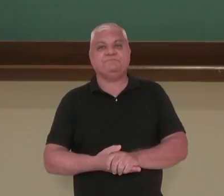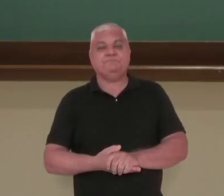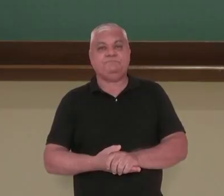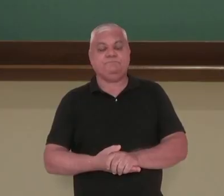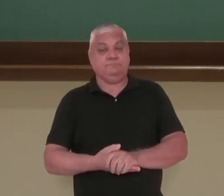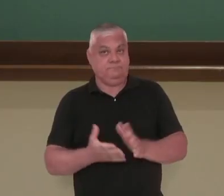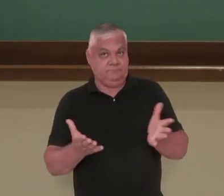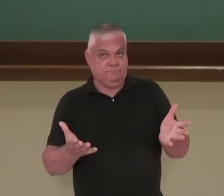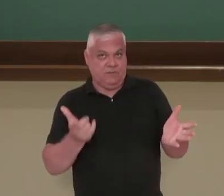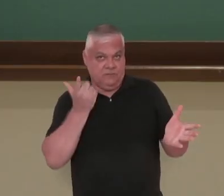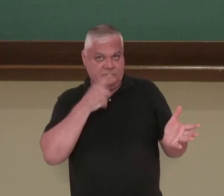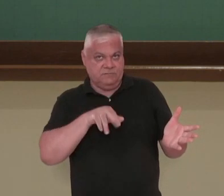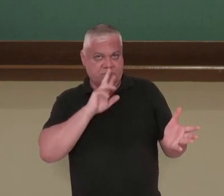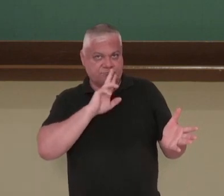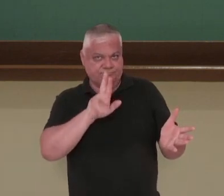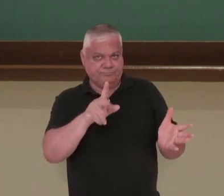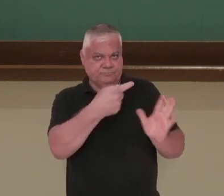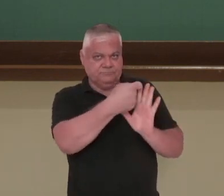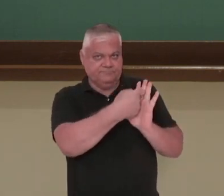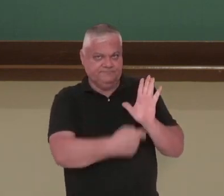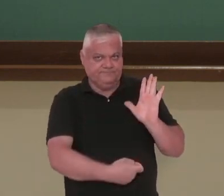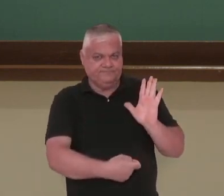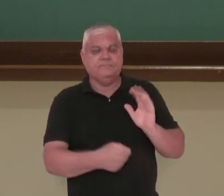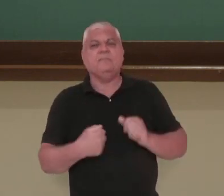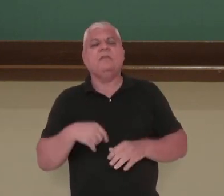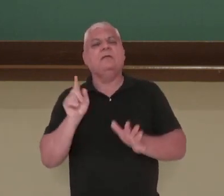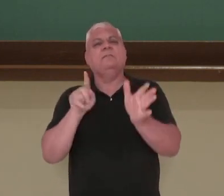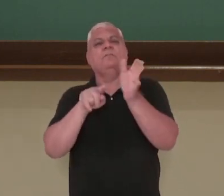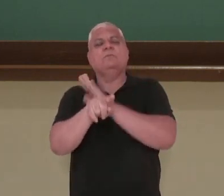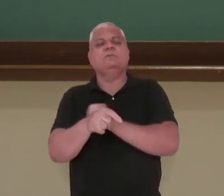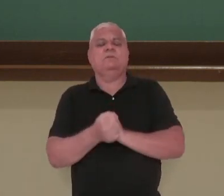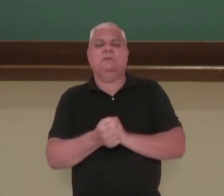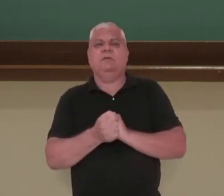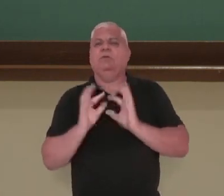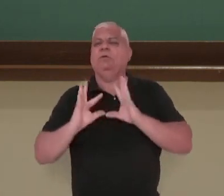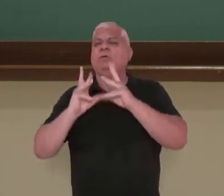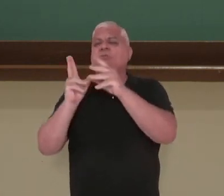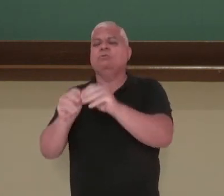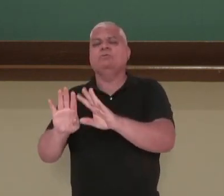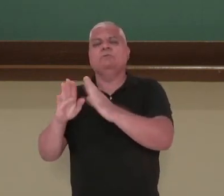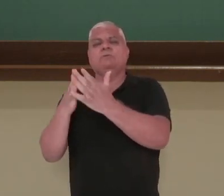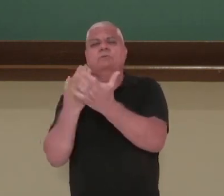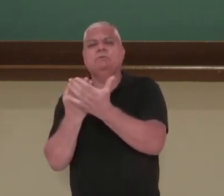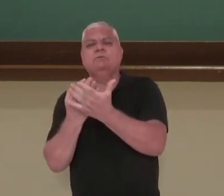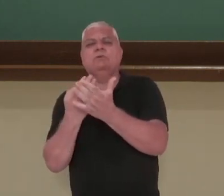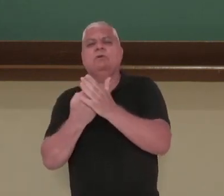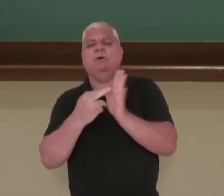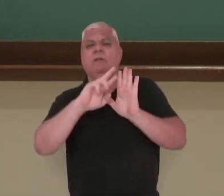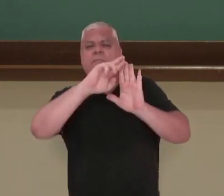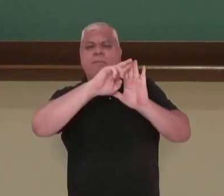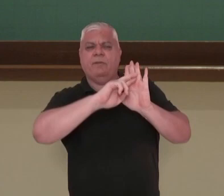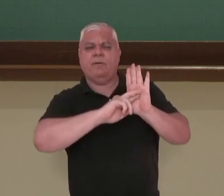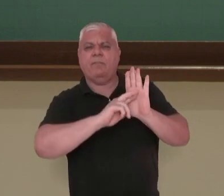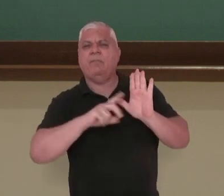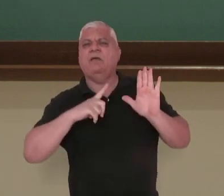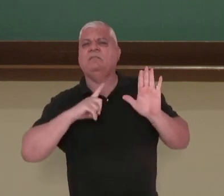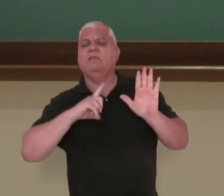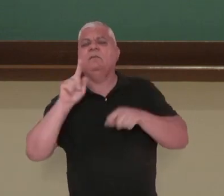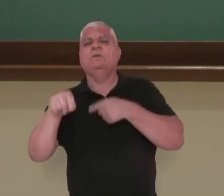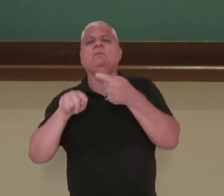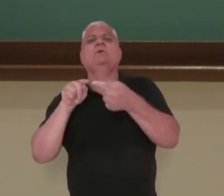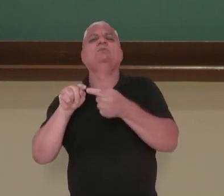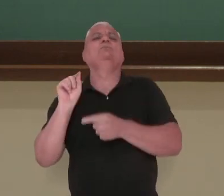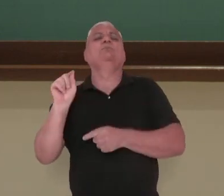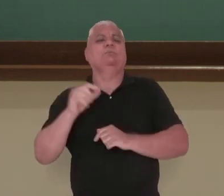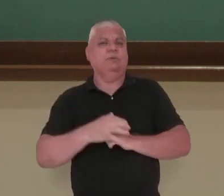Então, alunos, conseguiram responder? Eu perguntei para vocês, qual é o objetivo de todas as escolas possuírem um regimento escolar? Bom, minha